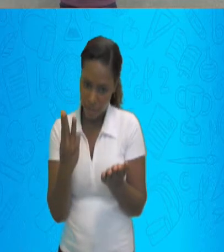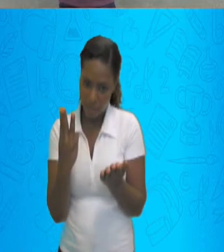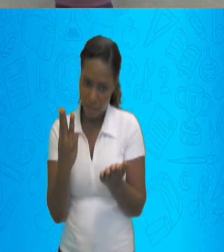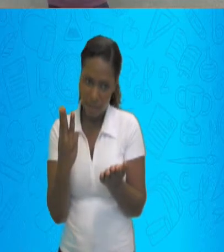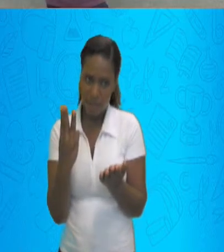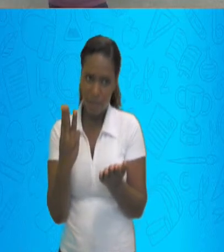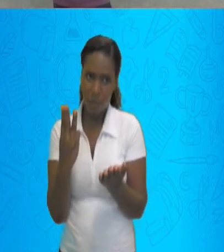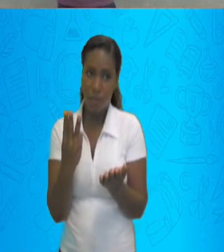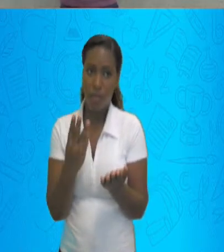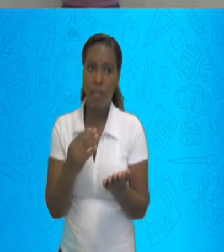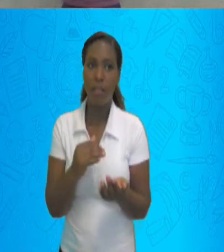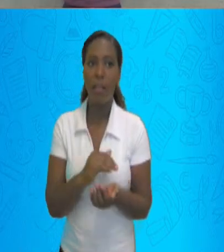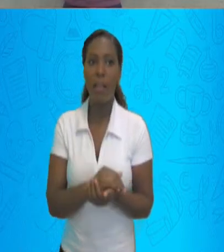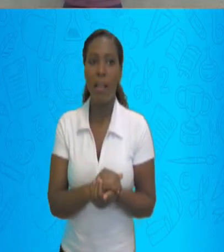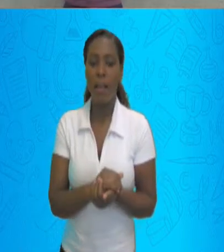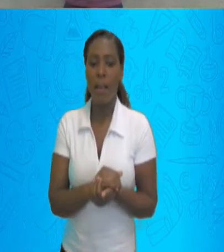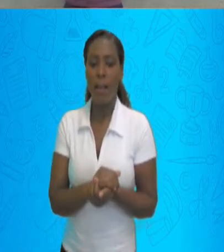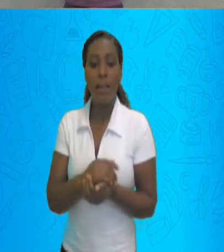eu tenho aqui